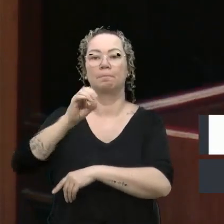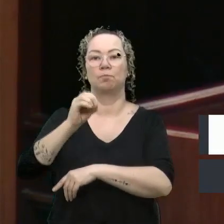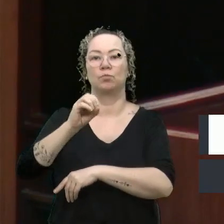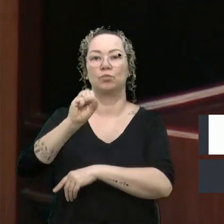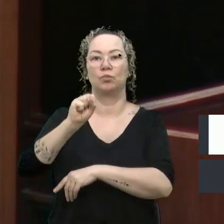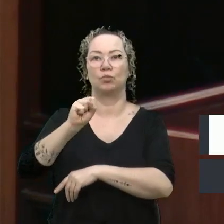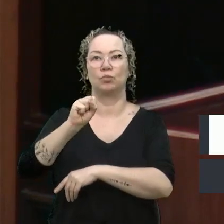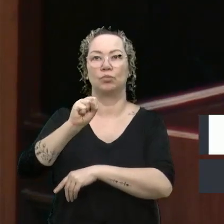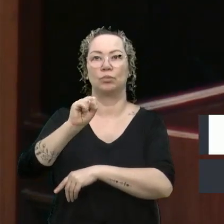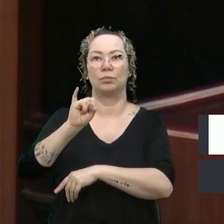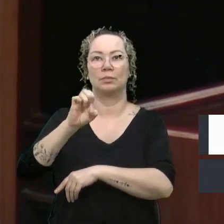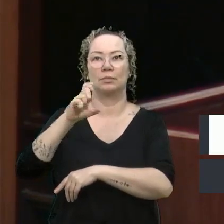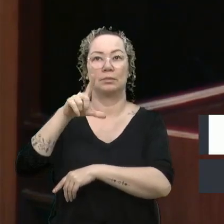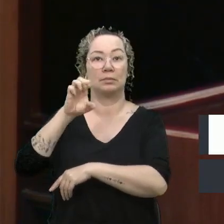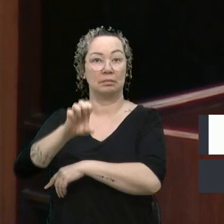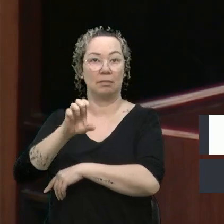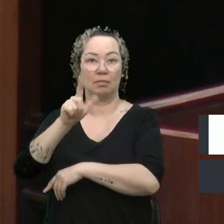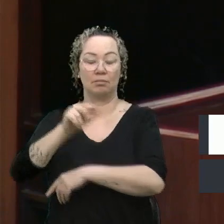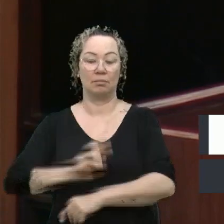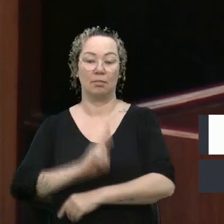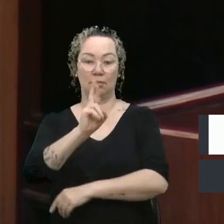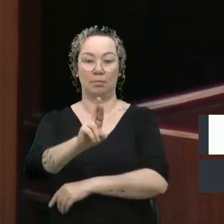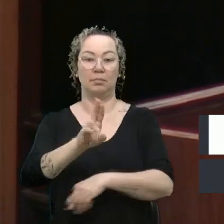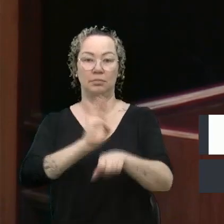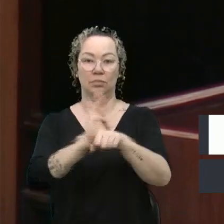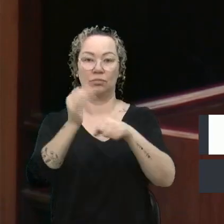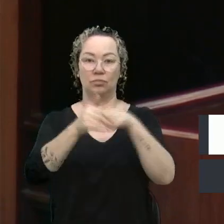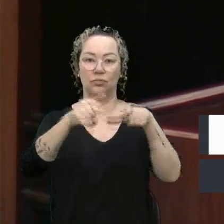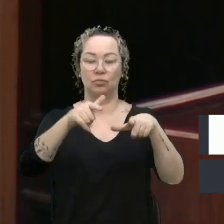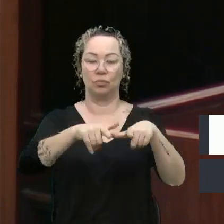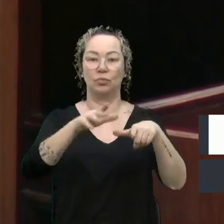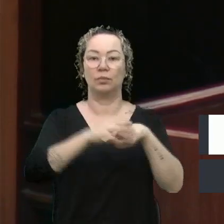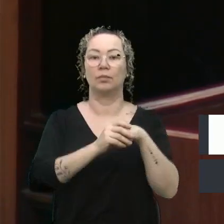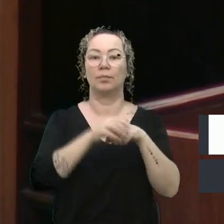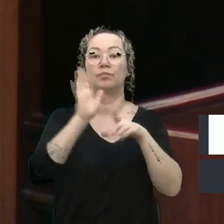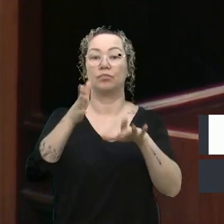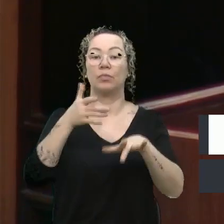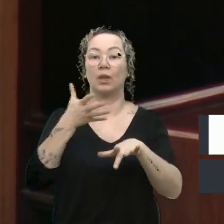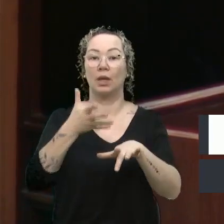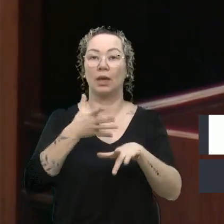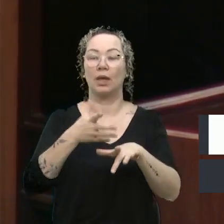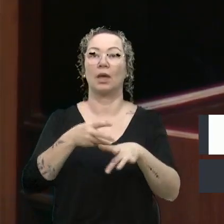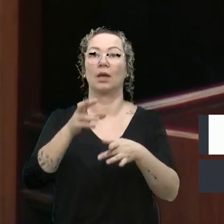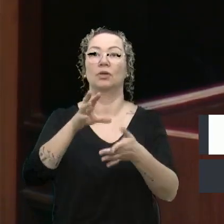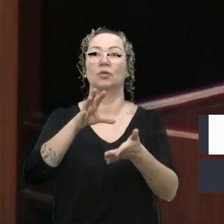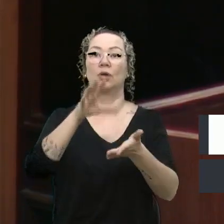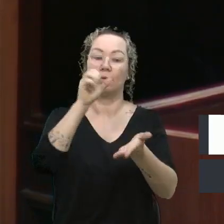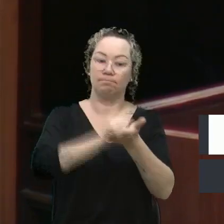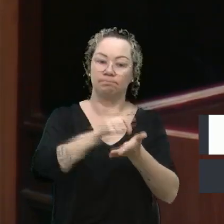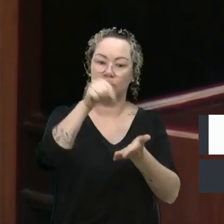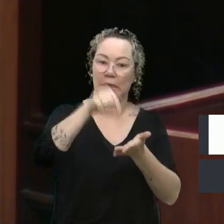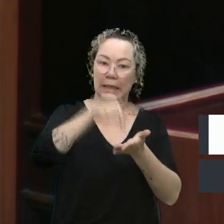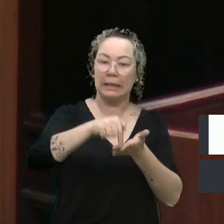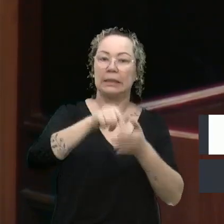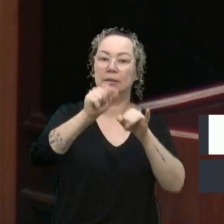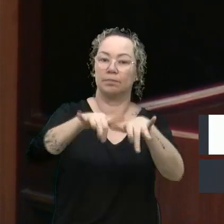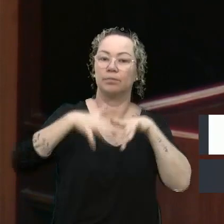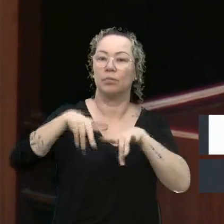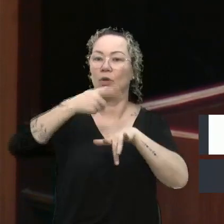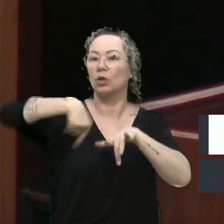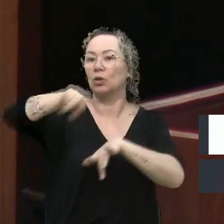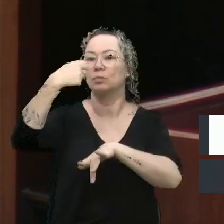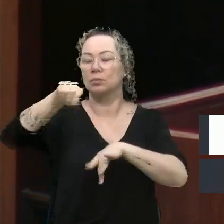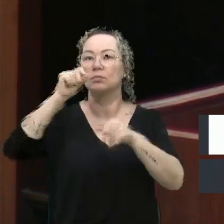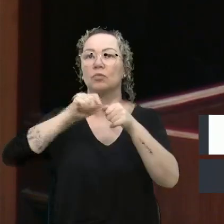representante do pessoal de Tunas Altas aqui. E nós gostaríamos já deixar registrado aqui nesta tribuna que nós precisamos fazer uma